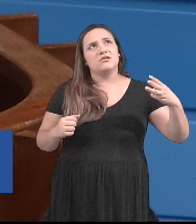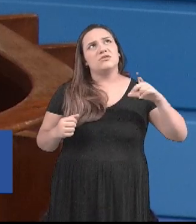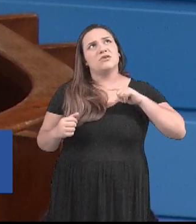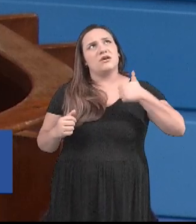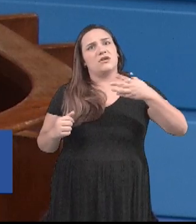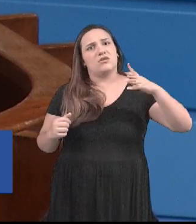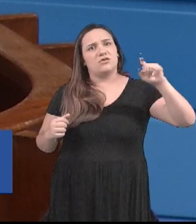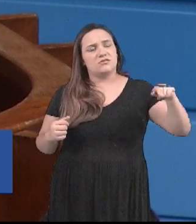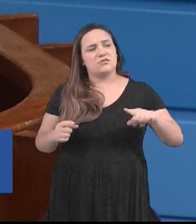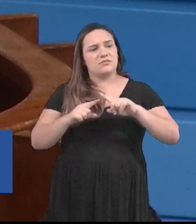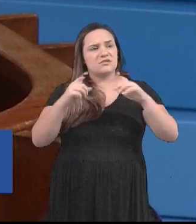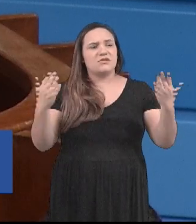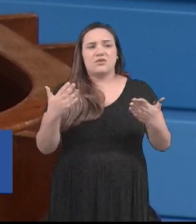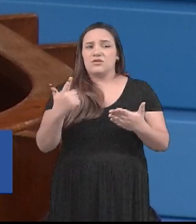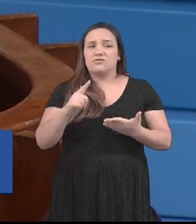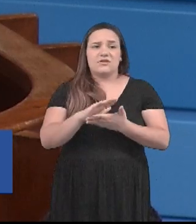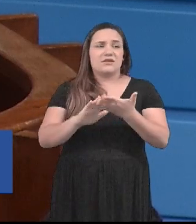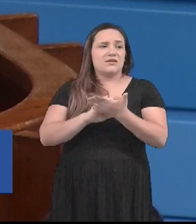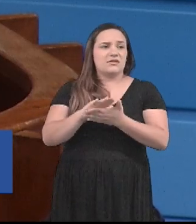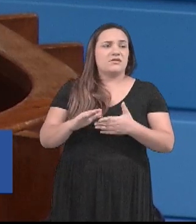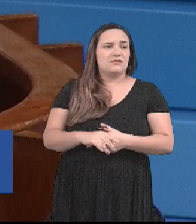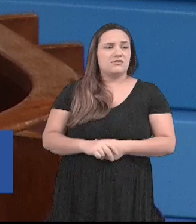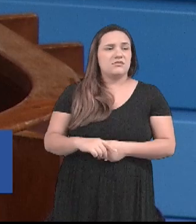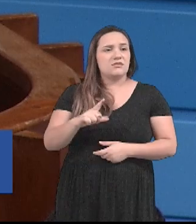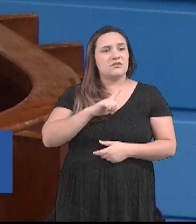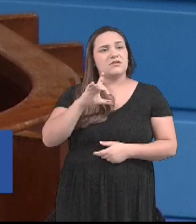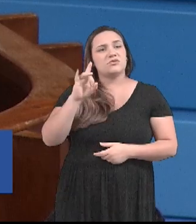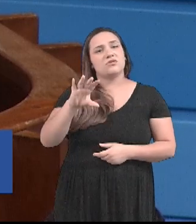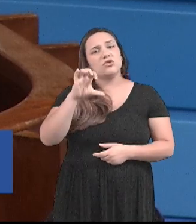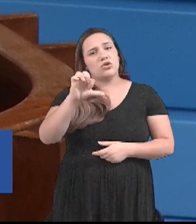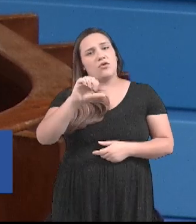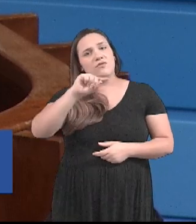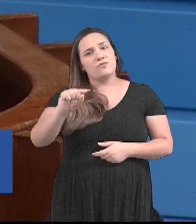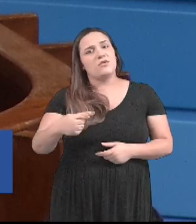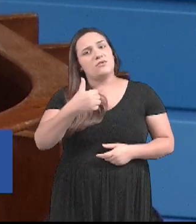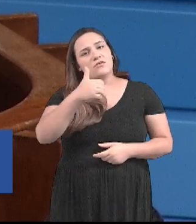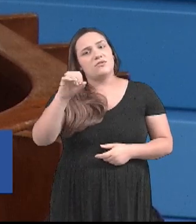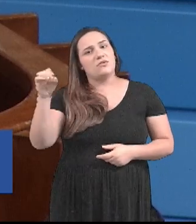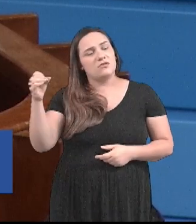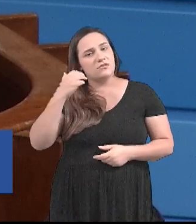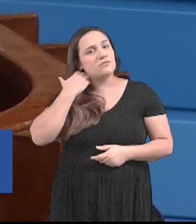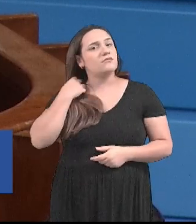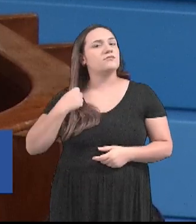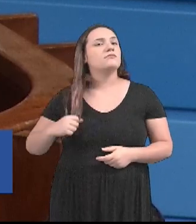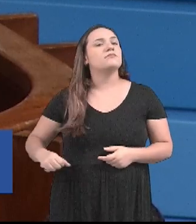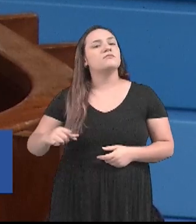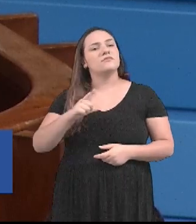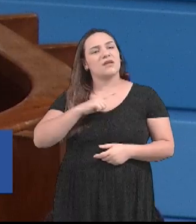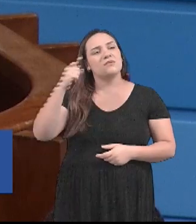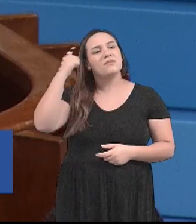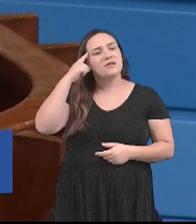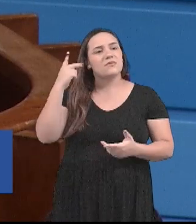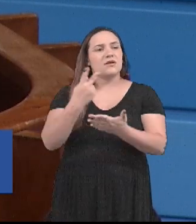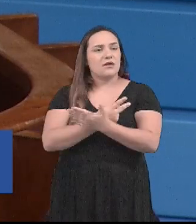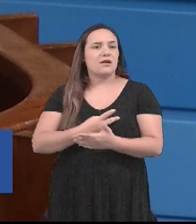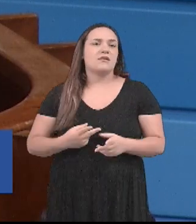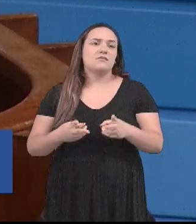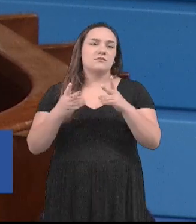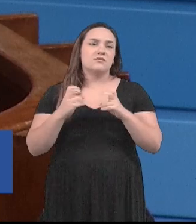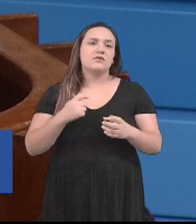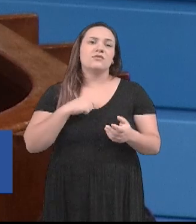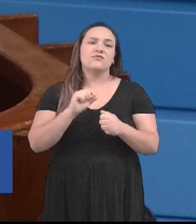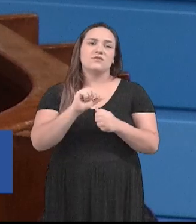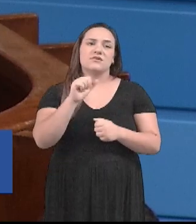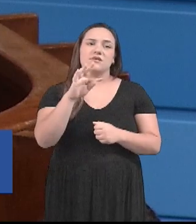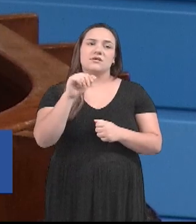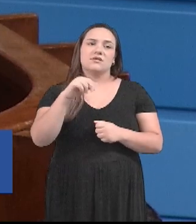agora desapareceram. Apenas 9.100, havendo uma divergência constatada por ata notarial que esse deputado